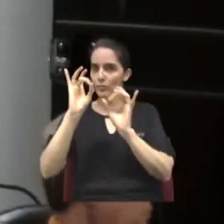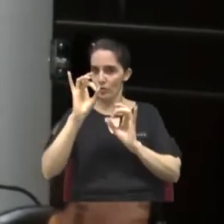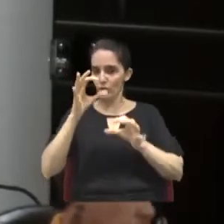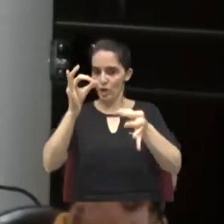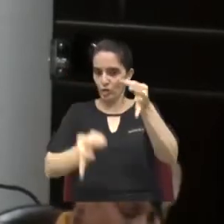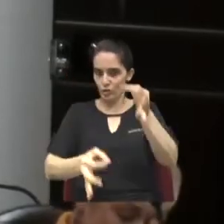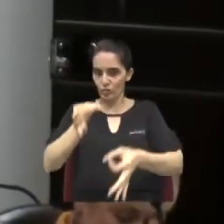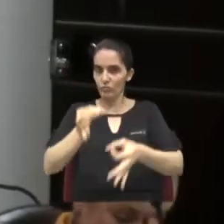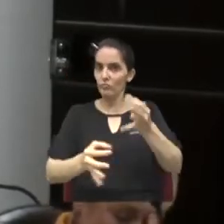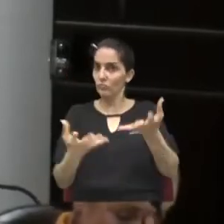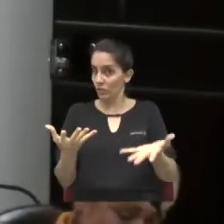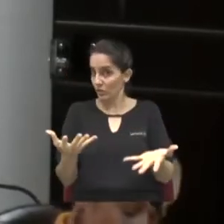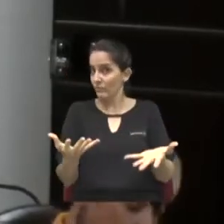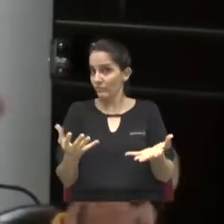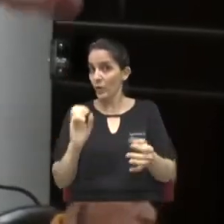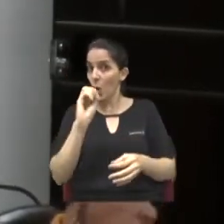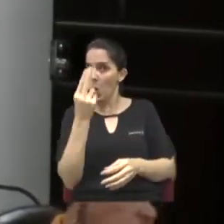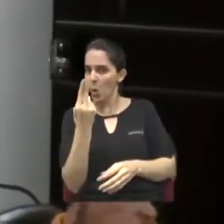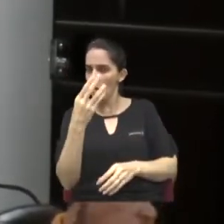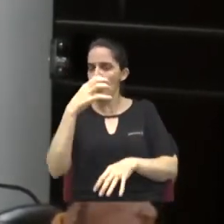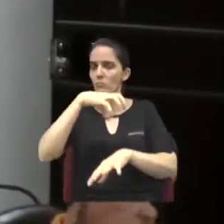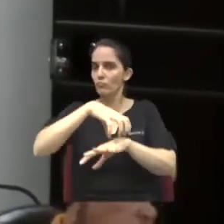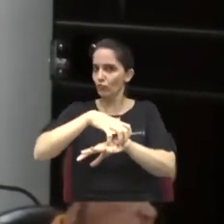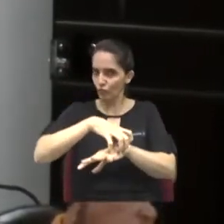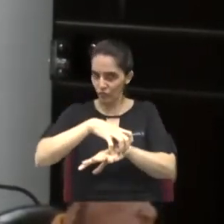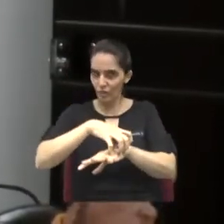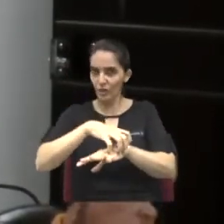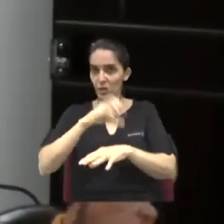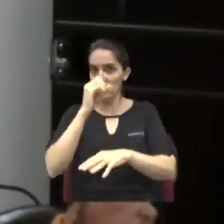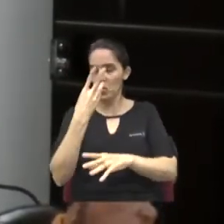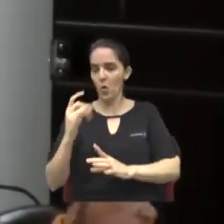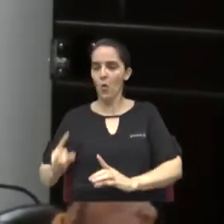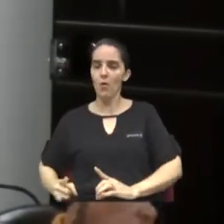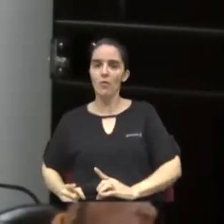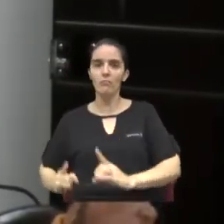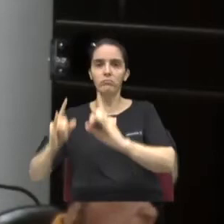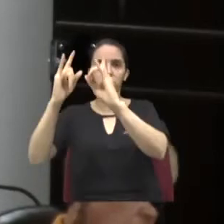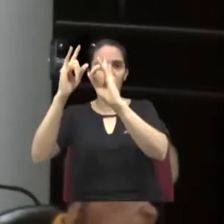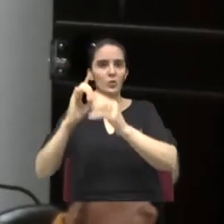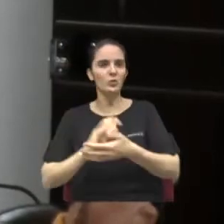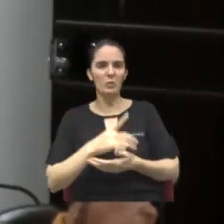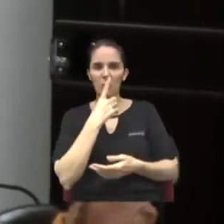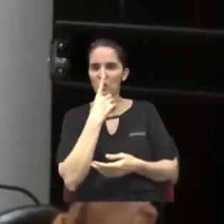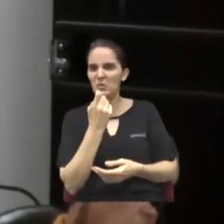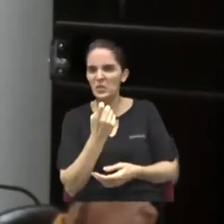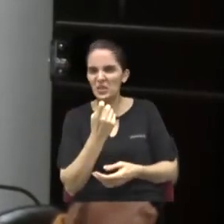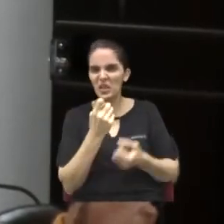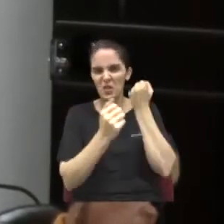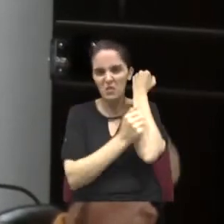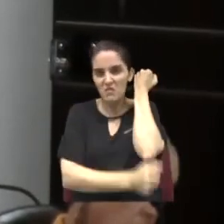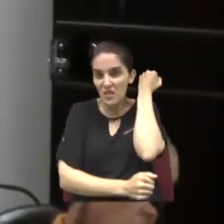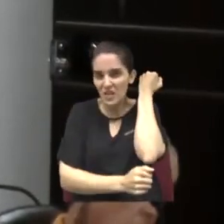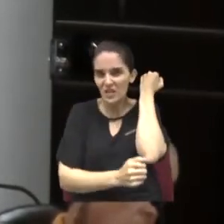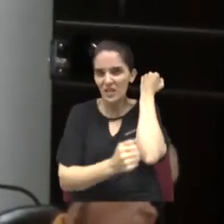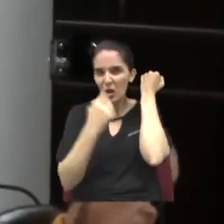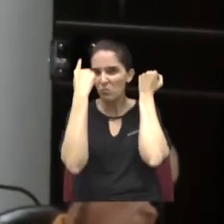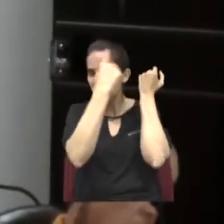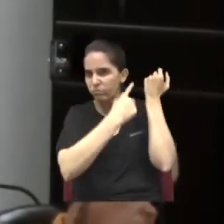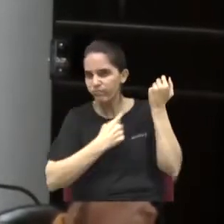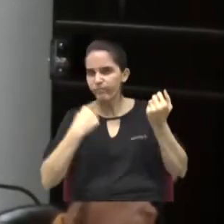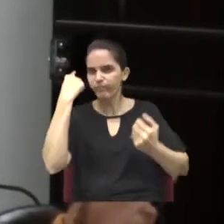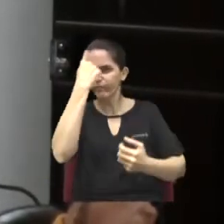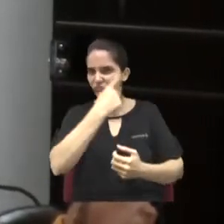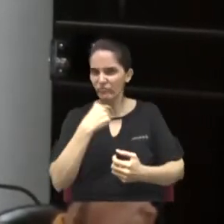promotor, ou no centro mesmo, ou nos condomínios fechados, ficar cheirando fezes 24 horas por